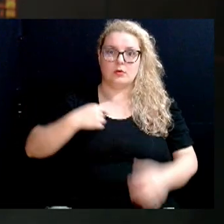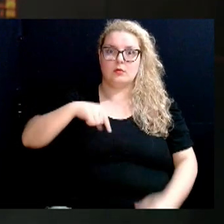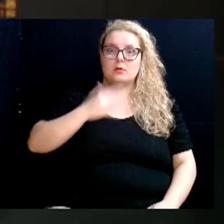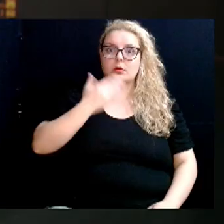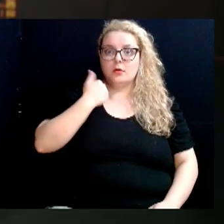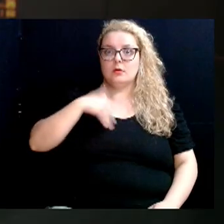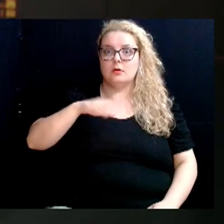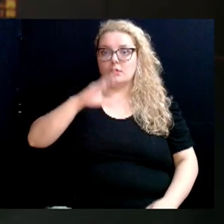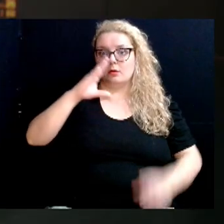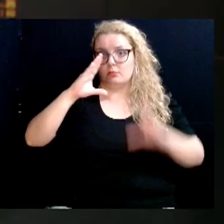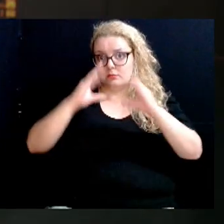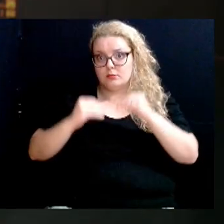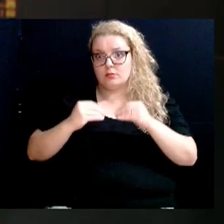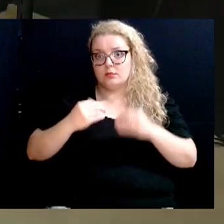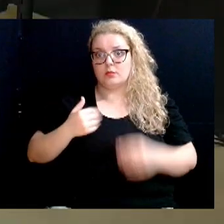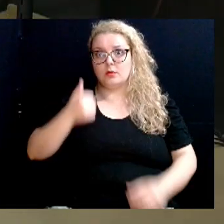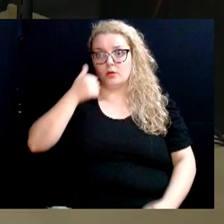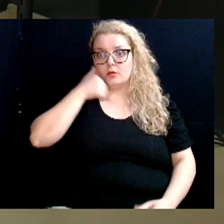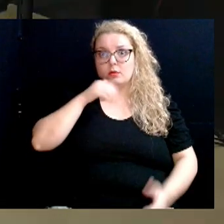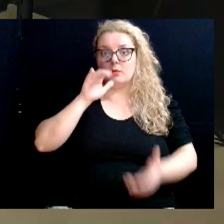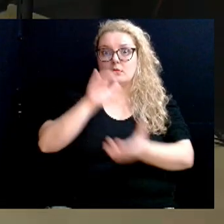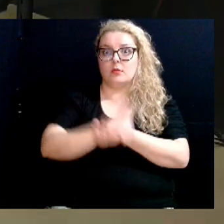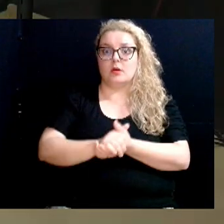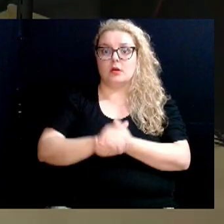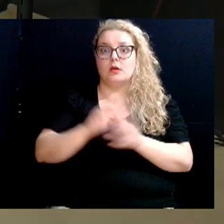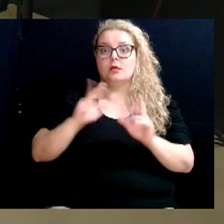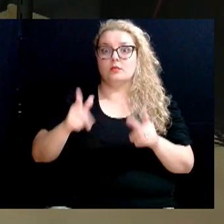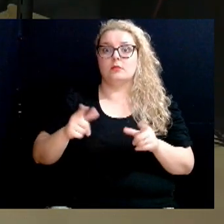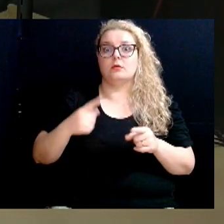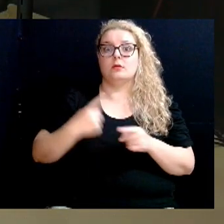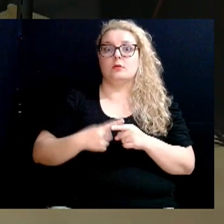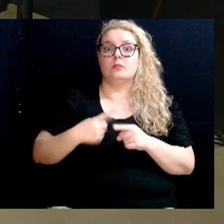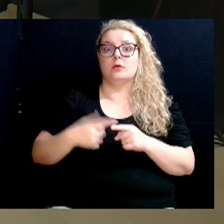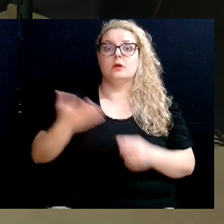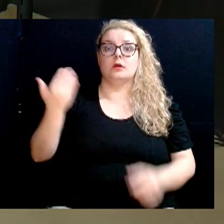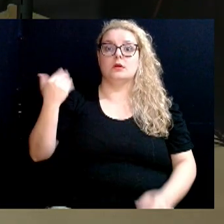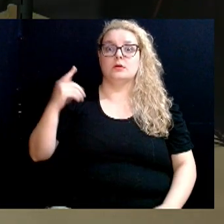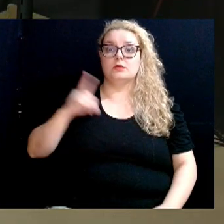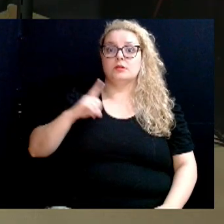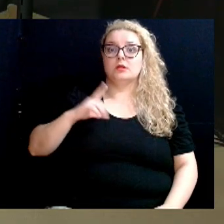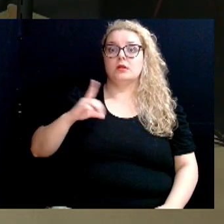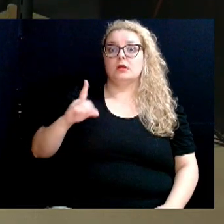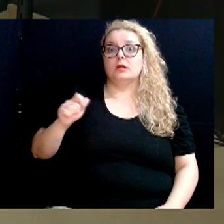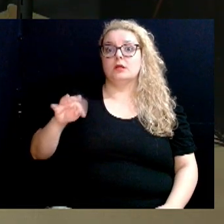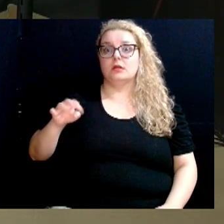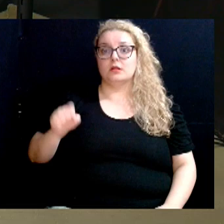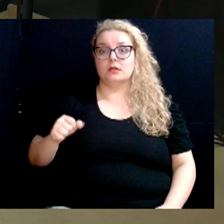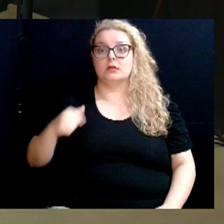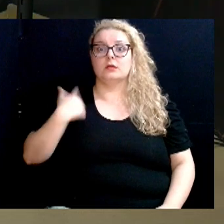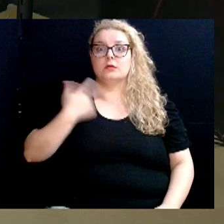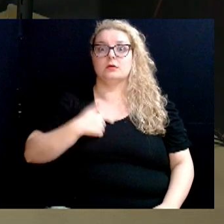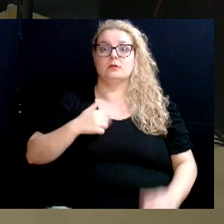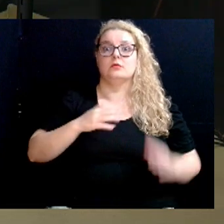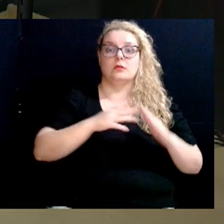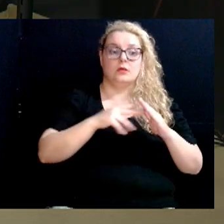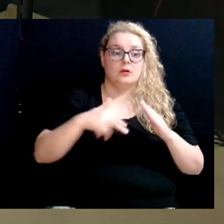mulher ia ser algo tão diferente, porque antes a gente tinha dates. Agora não, a gente saiu e a gente conversou tanto de coisas que a gente